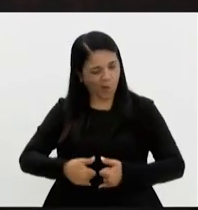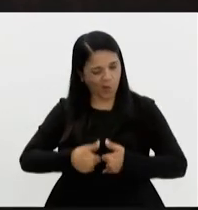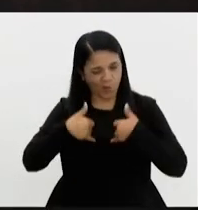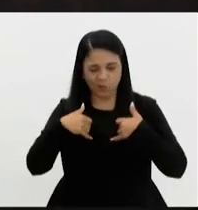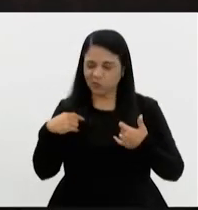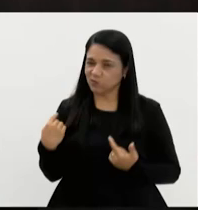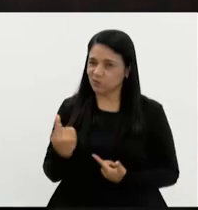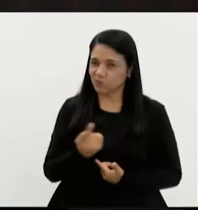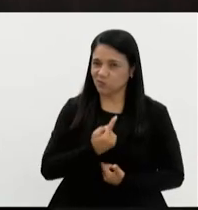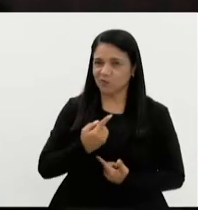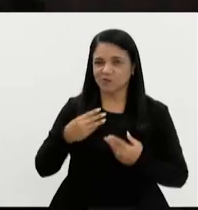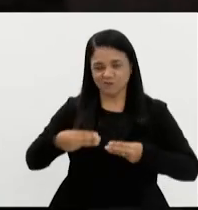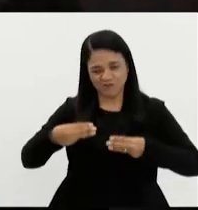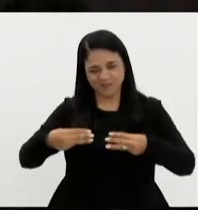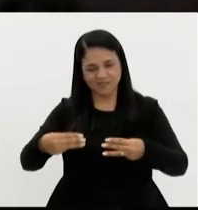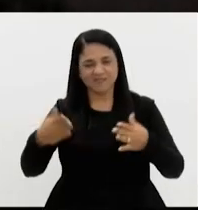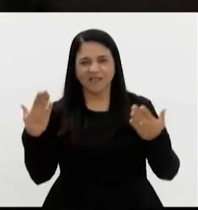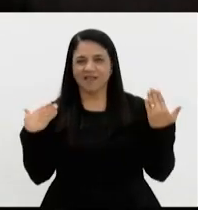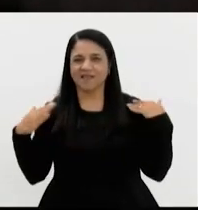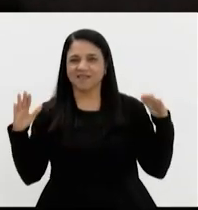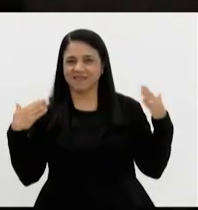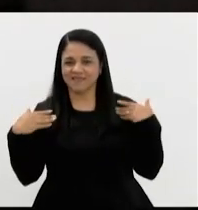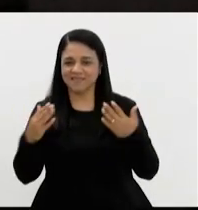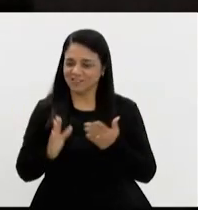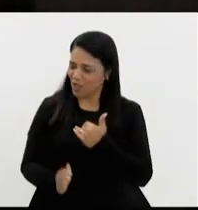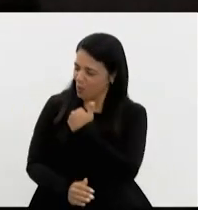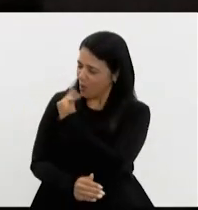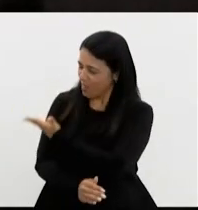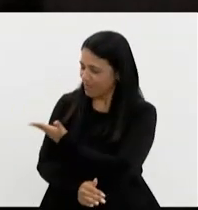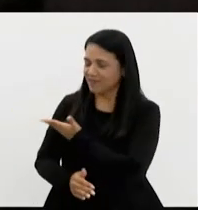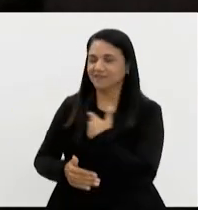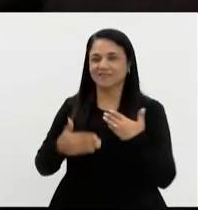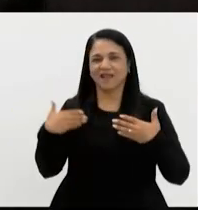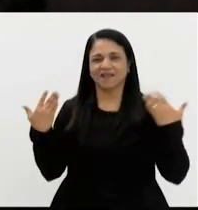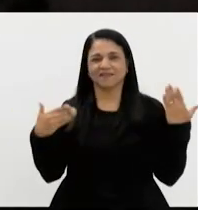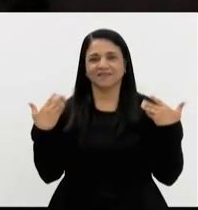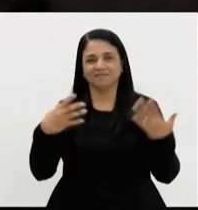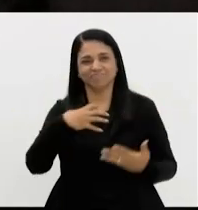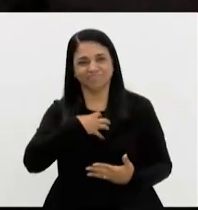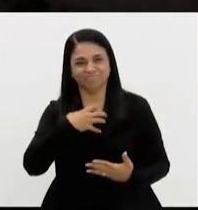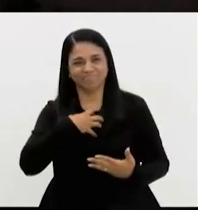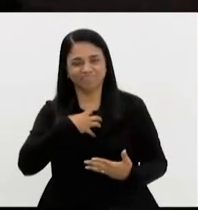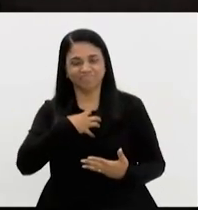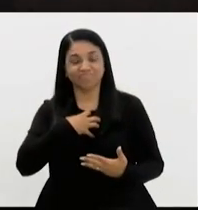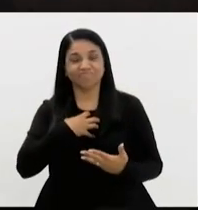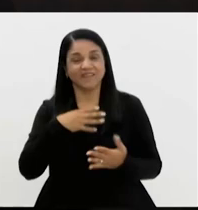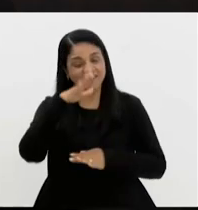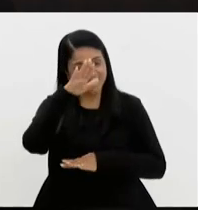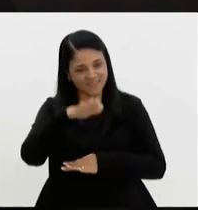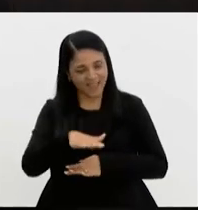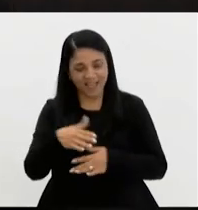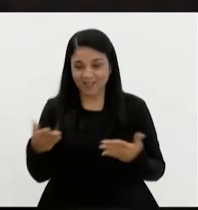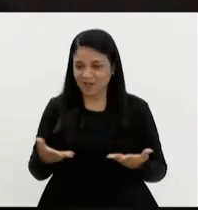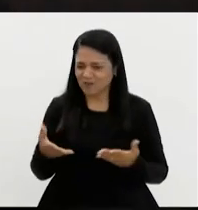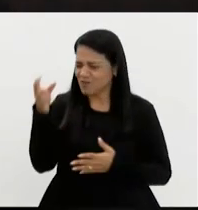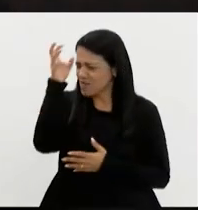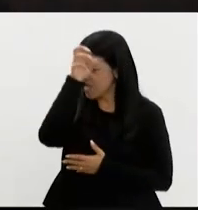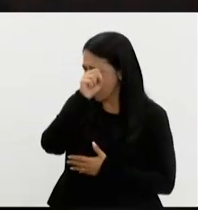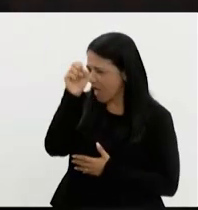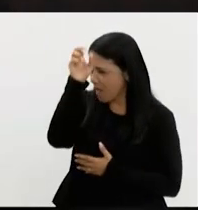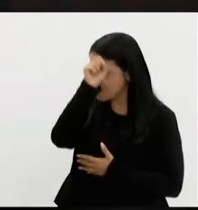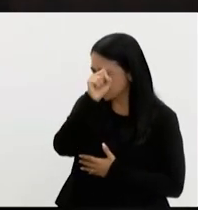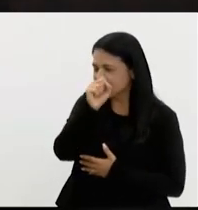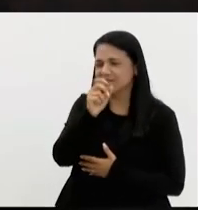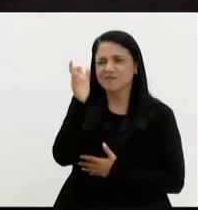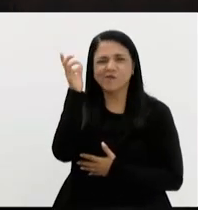é uma alegria ministra tá aqui do seu lado eh nessa tarde de hoje ouvindo um pouquinho aprendendo como sempre